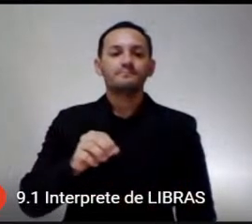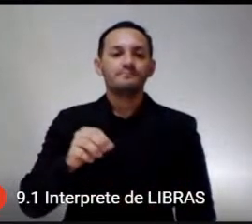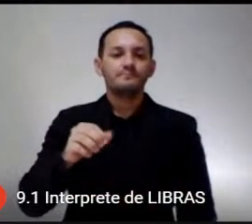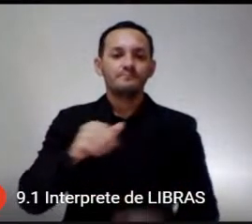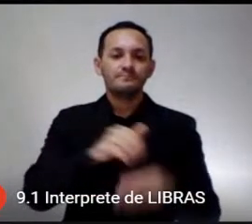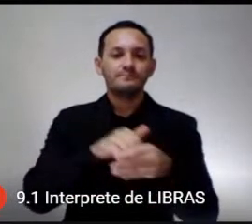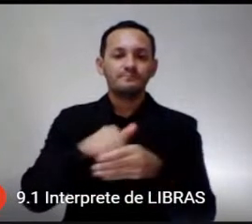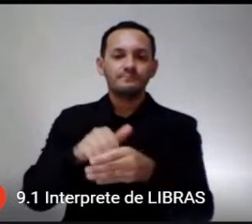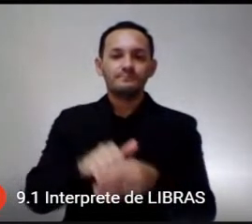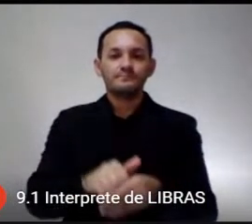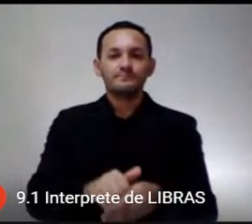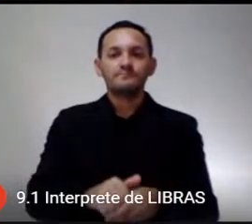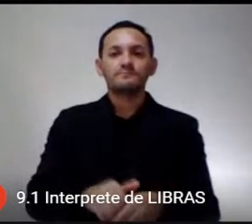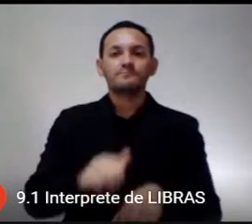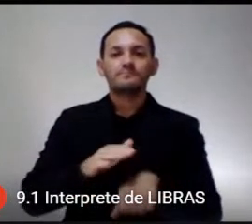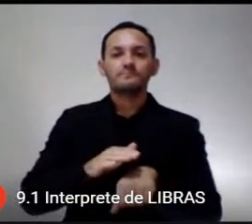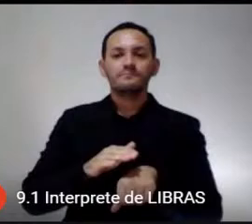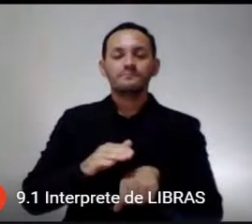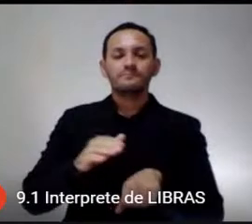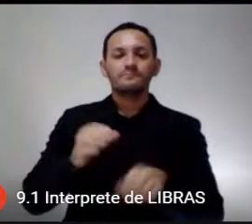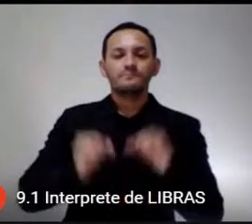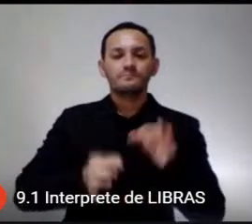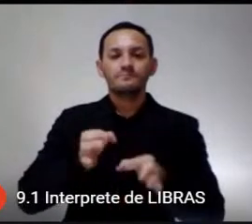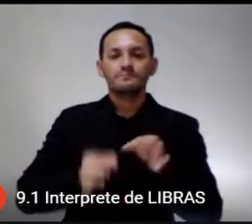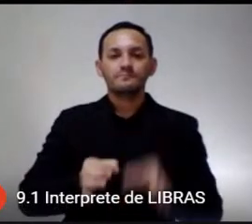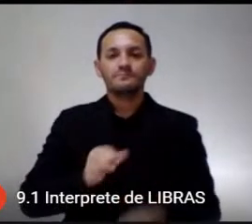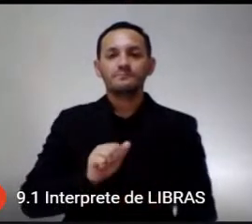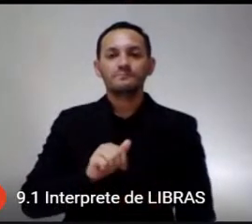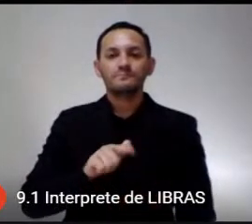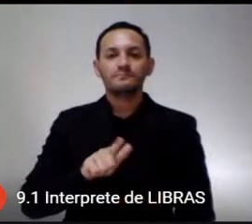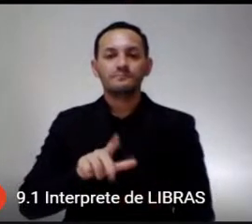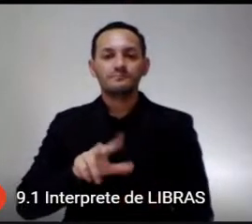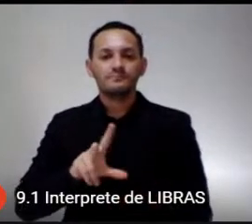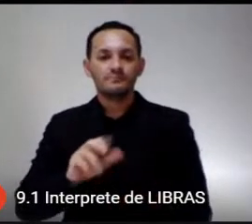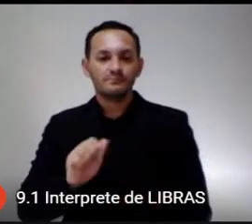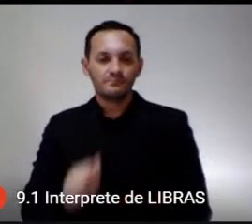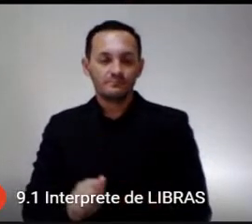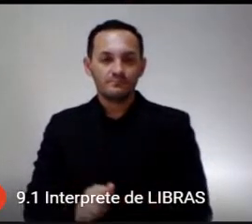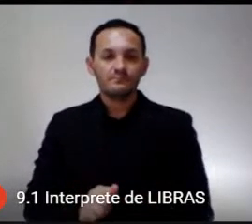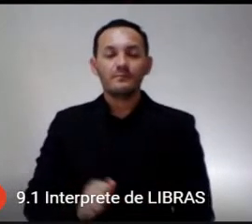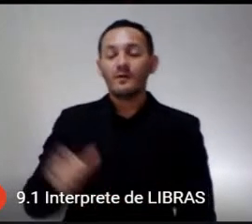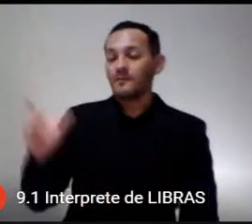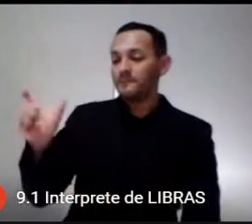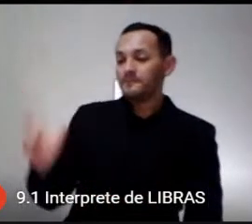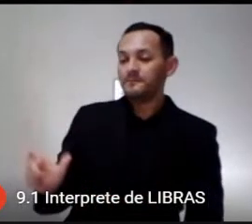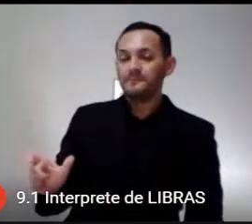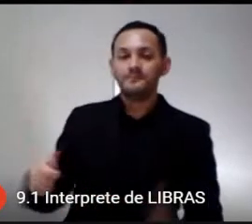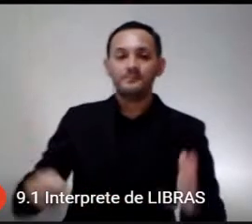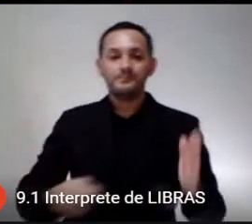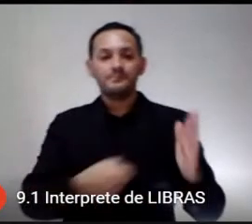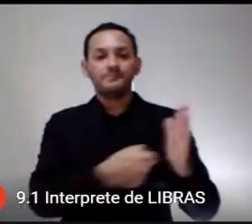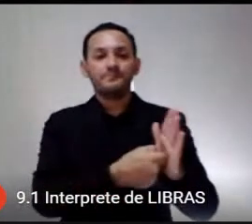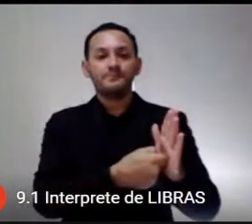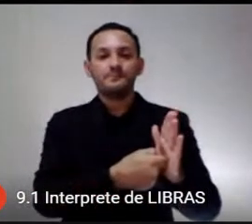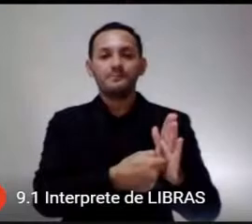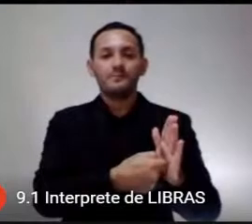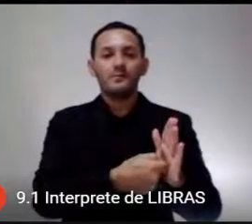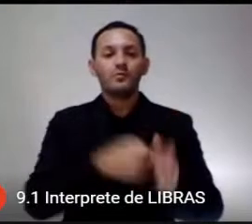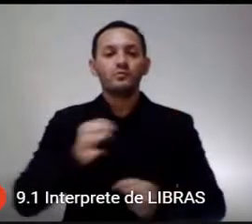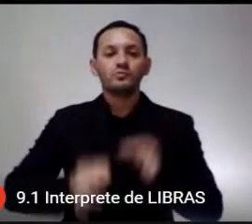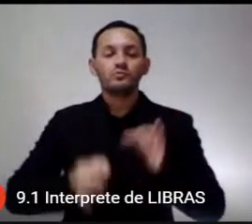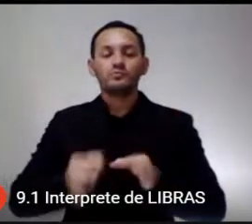Raunar, em que é recorrente Regiane da Silva Souza, recorrido juiz da 23ª Zona